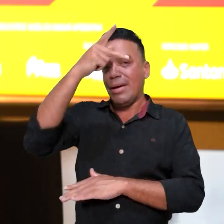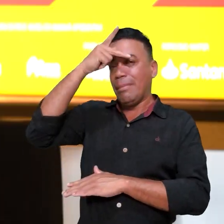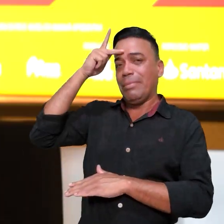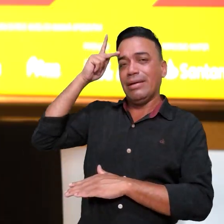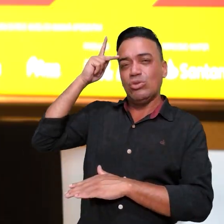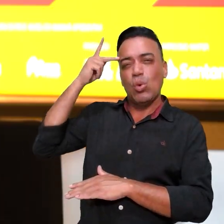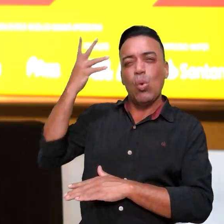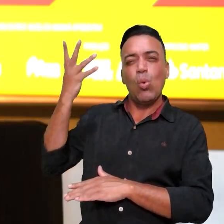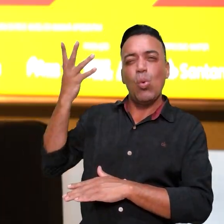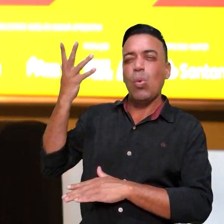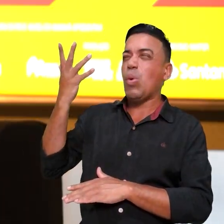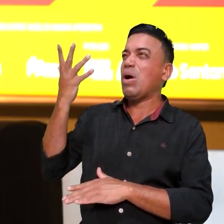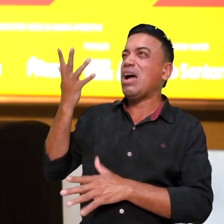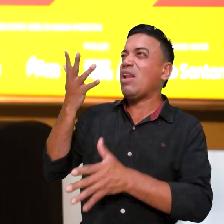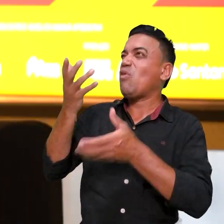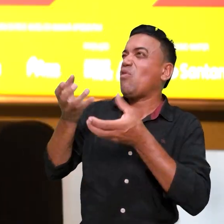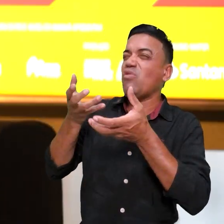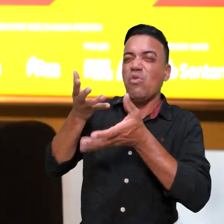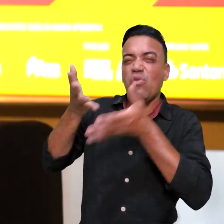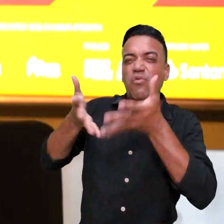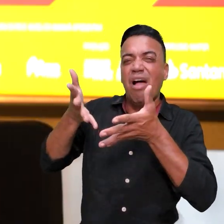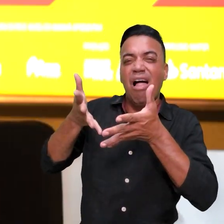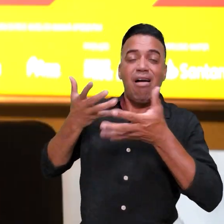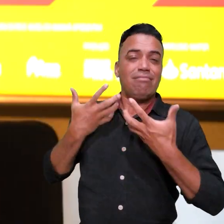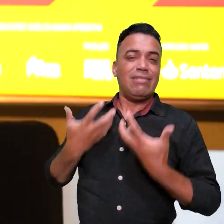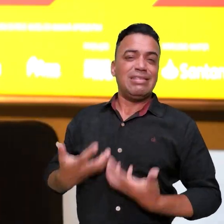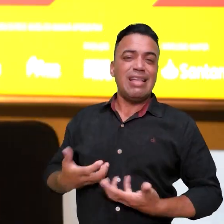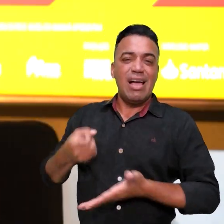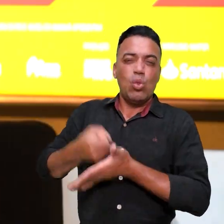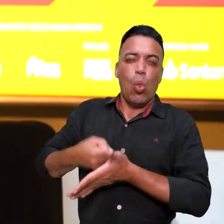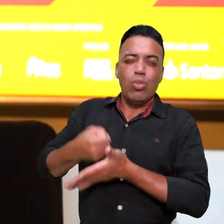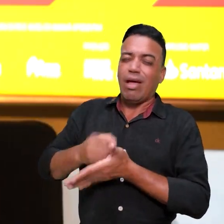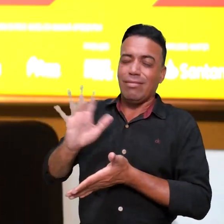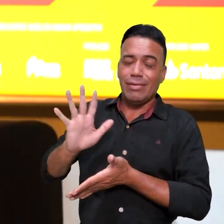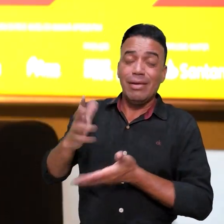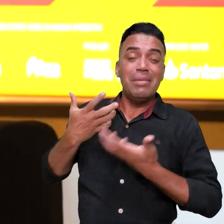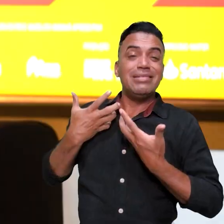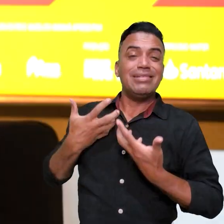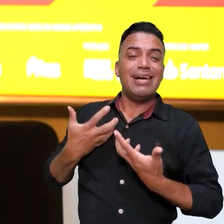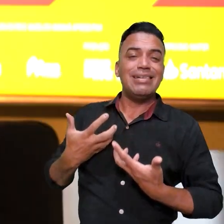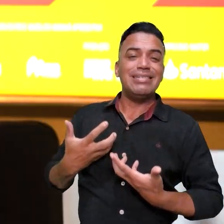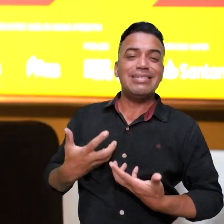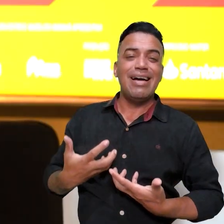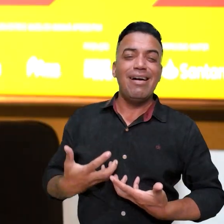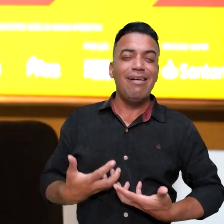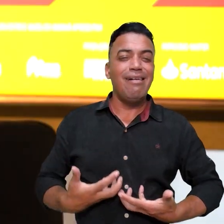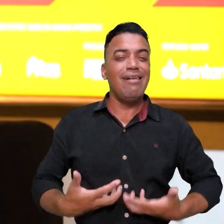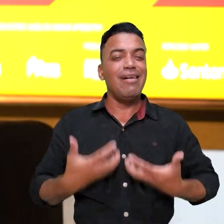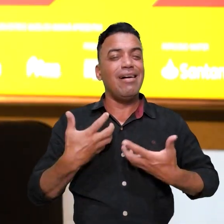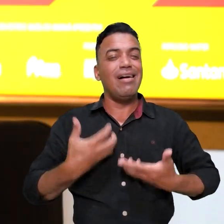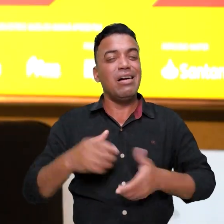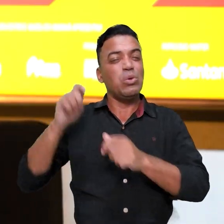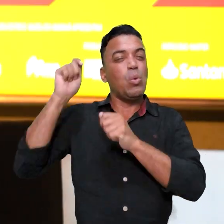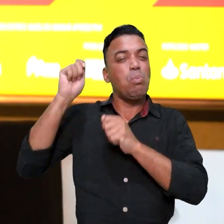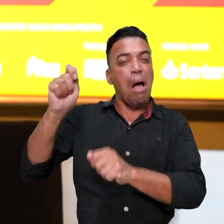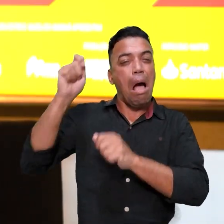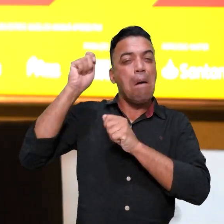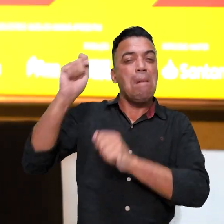está, não direi cansada da luta, mas, de certa maneira, cansada da luta, cansada da